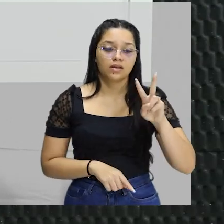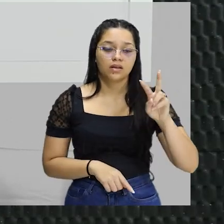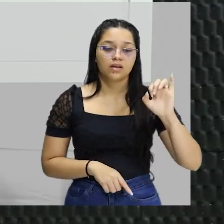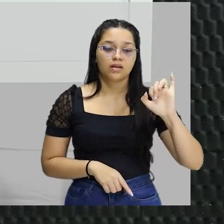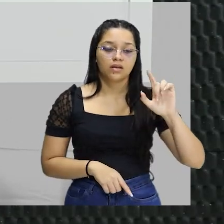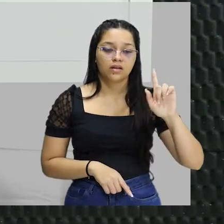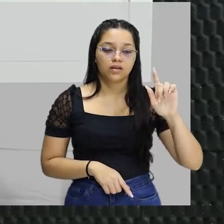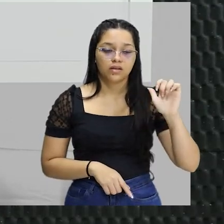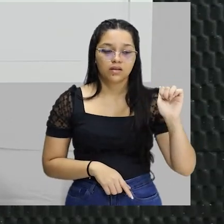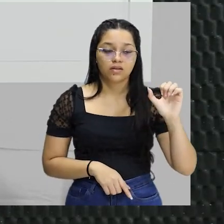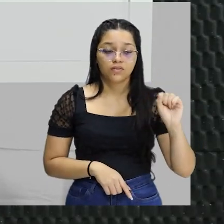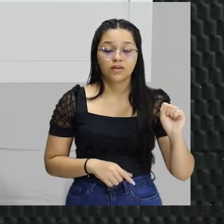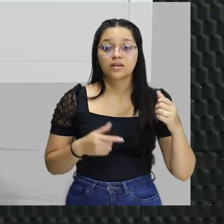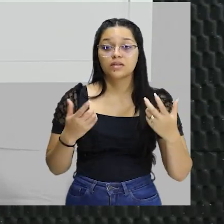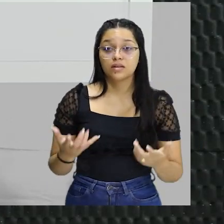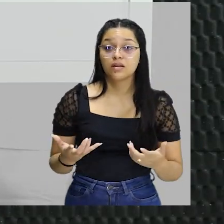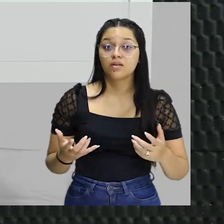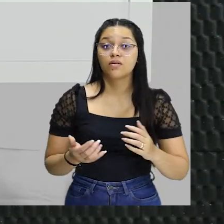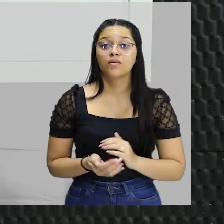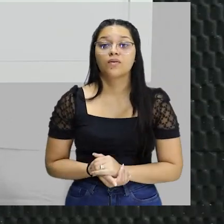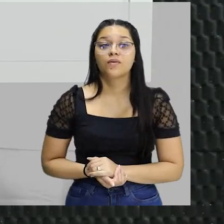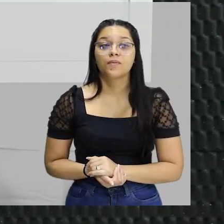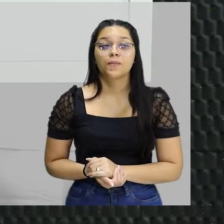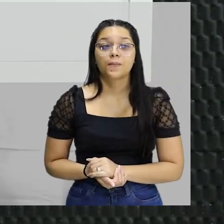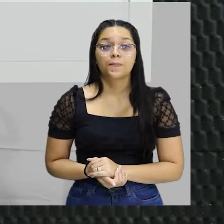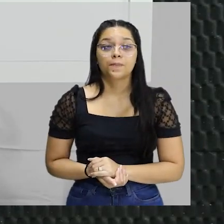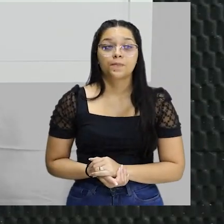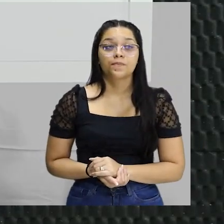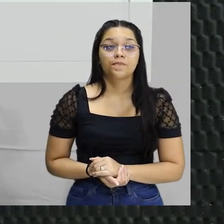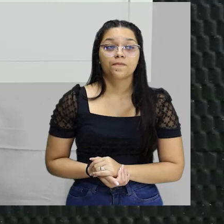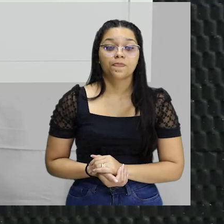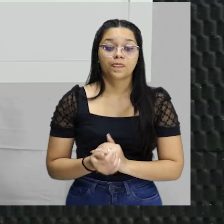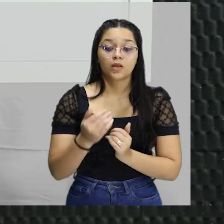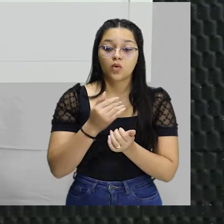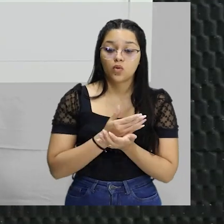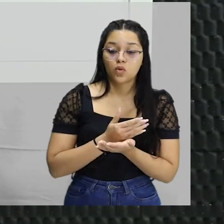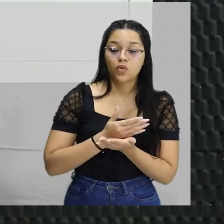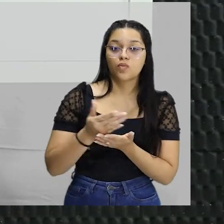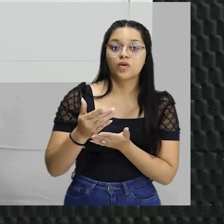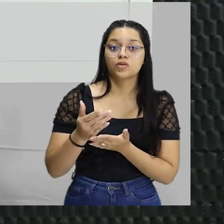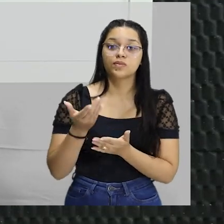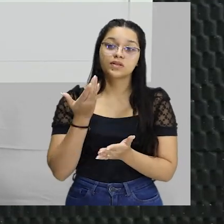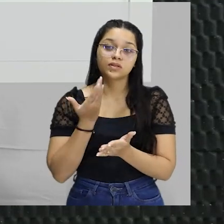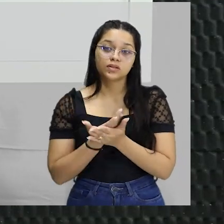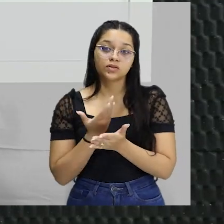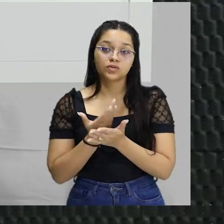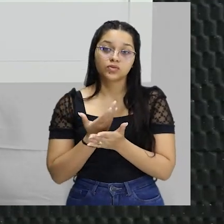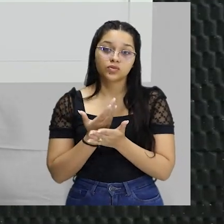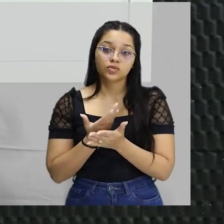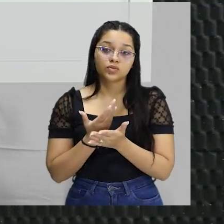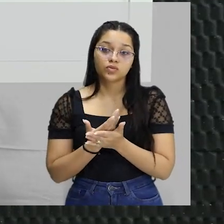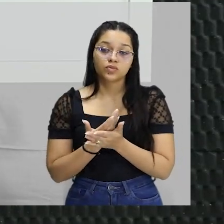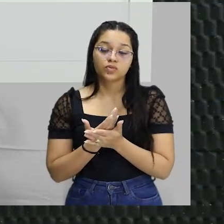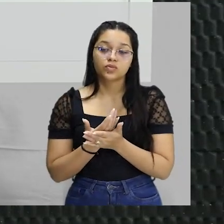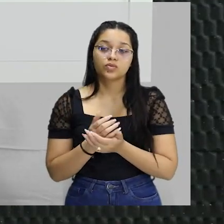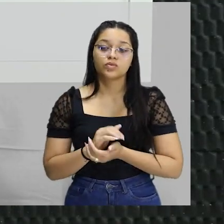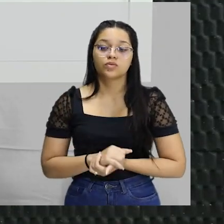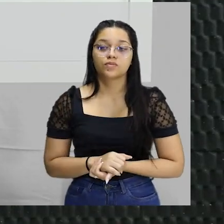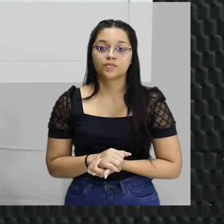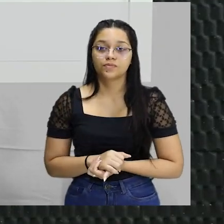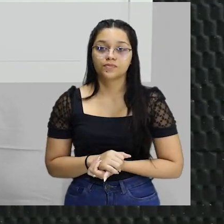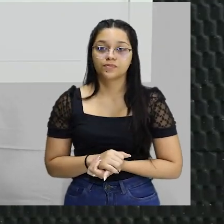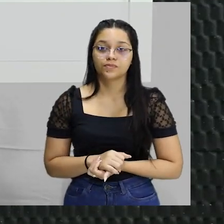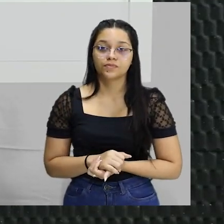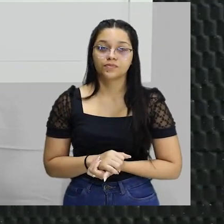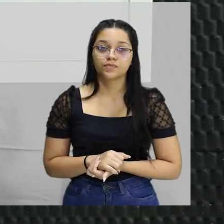vigas. Então aqui é basicamente uma iniciação para esses estudos aí, né, superiores, tá